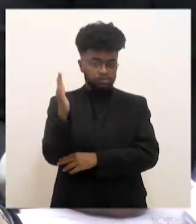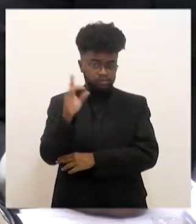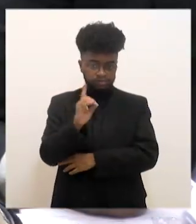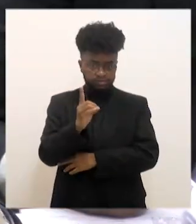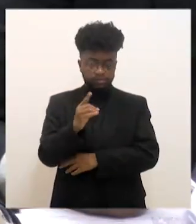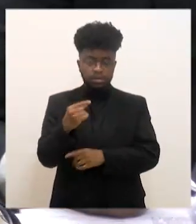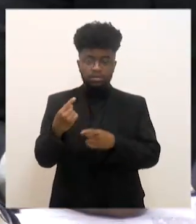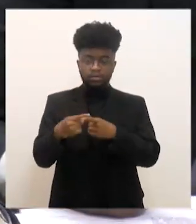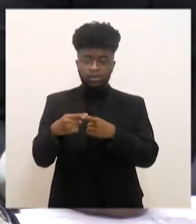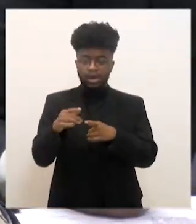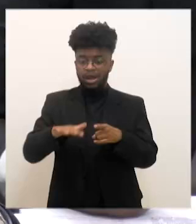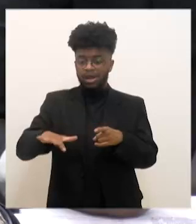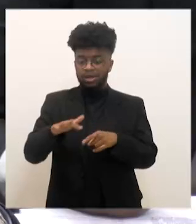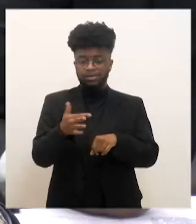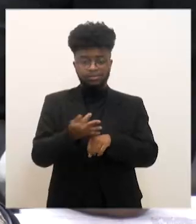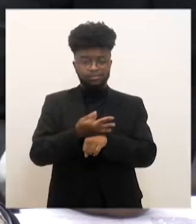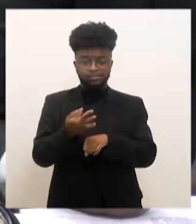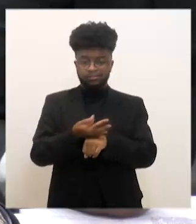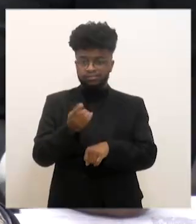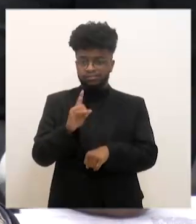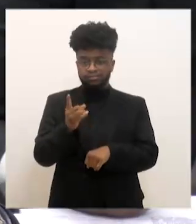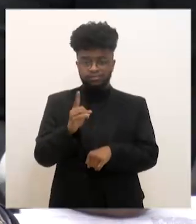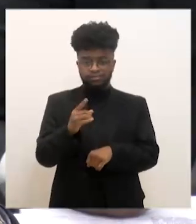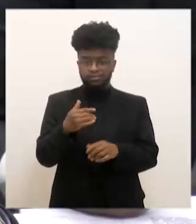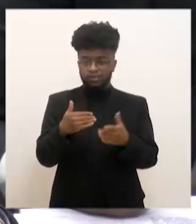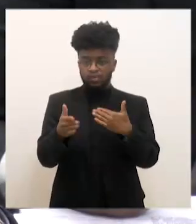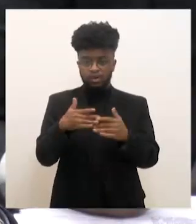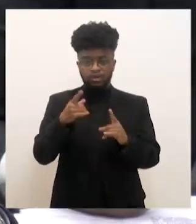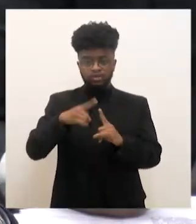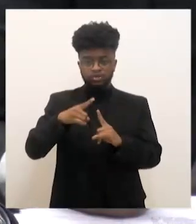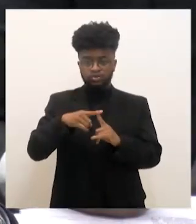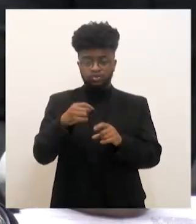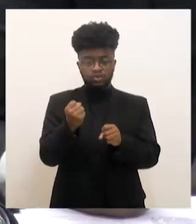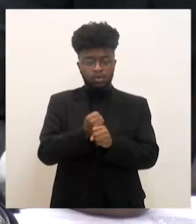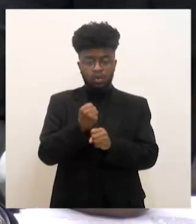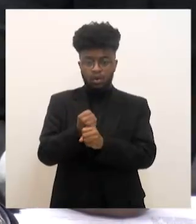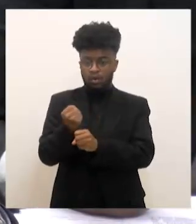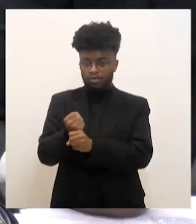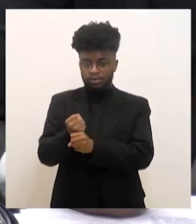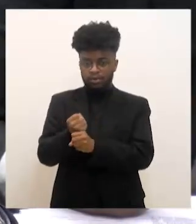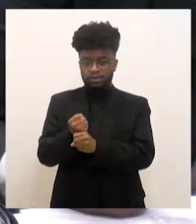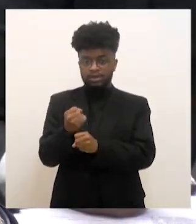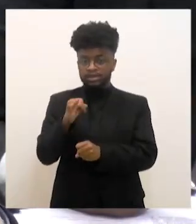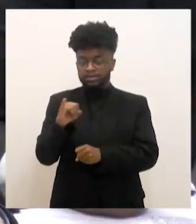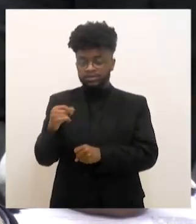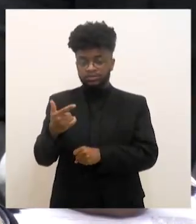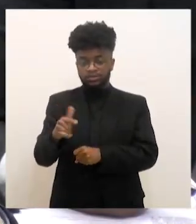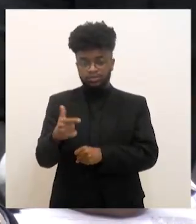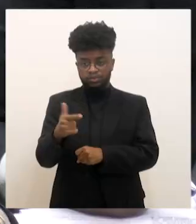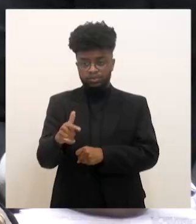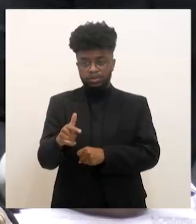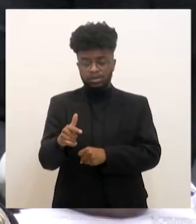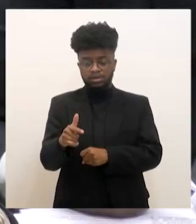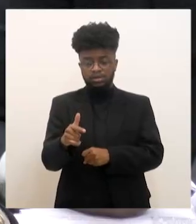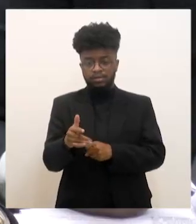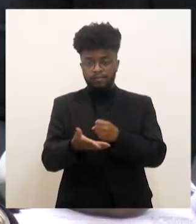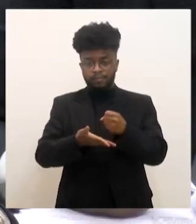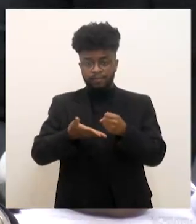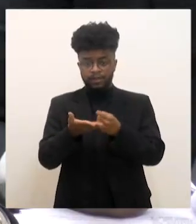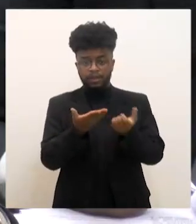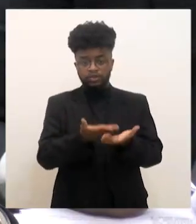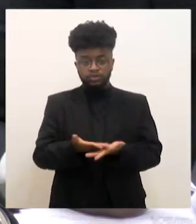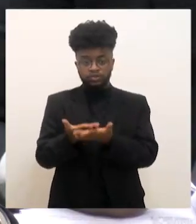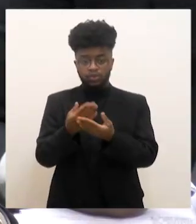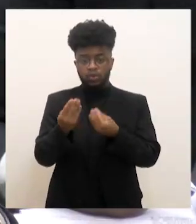Que não aguenta mais nenhum tipo de construção que não tenha o mínimo de estudo